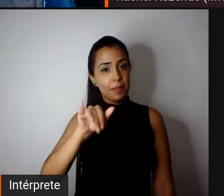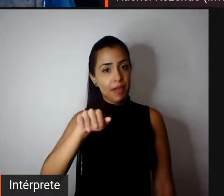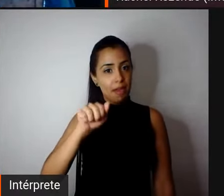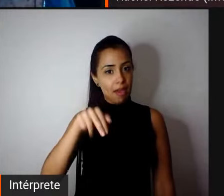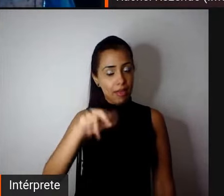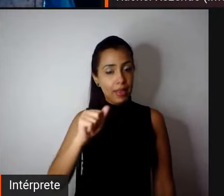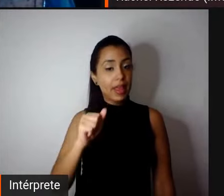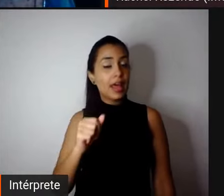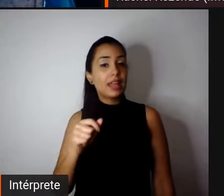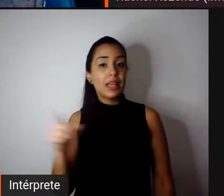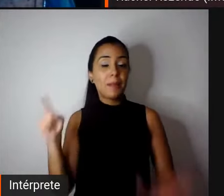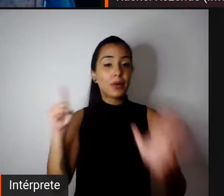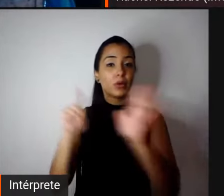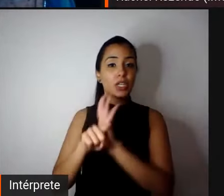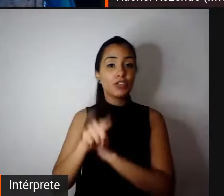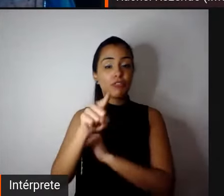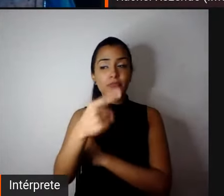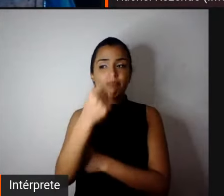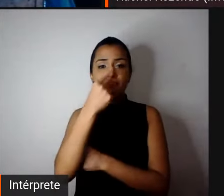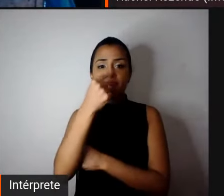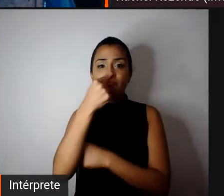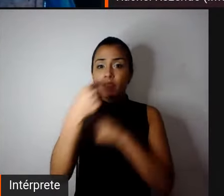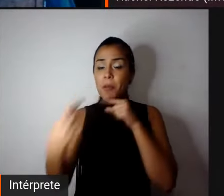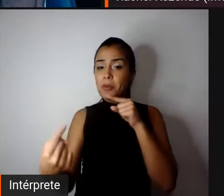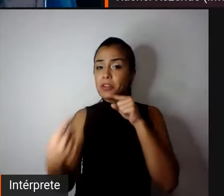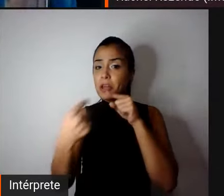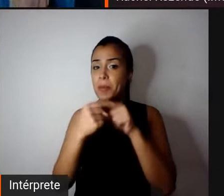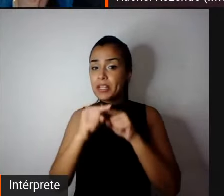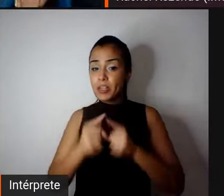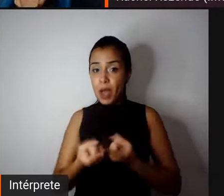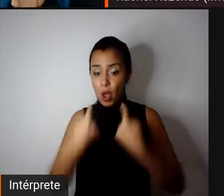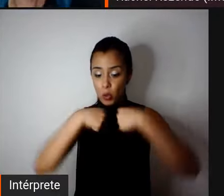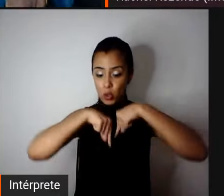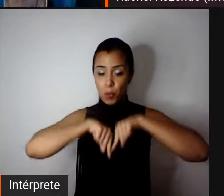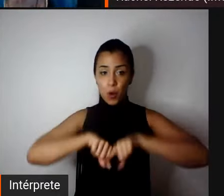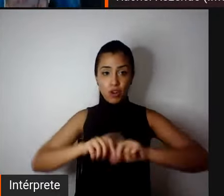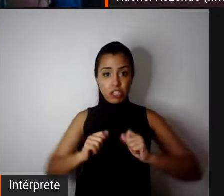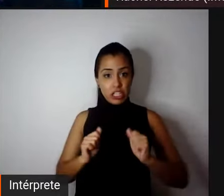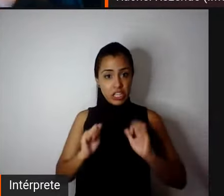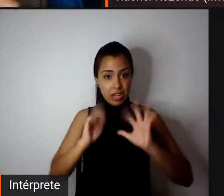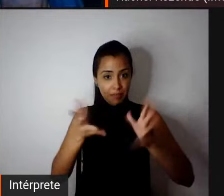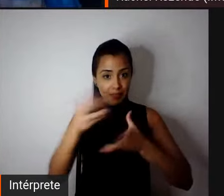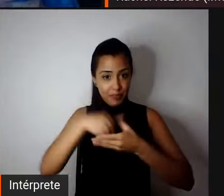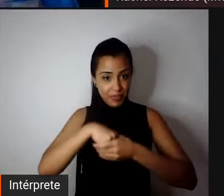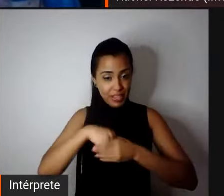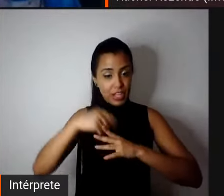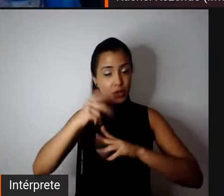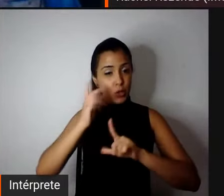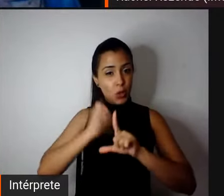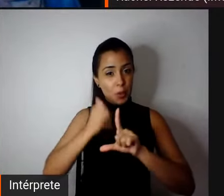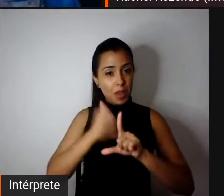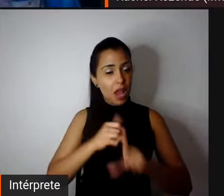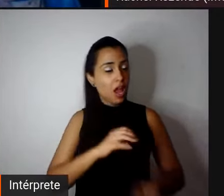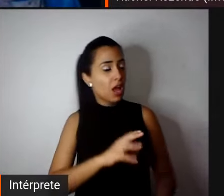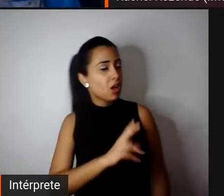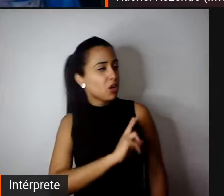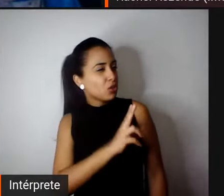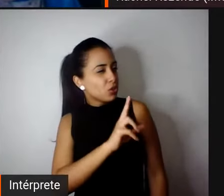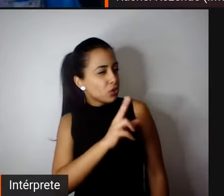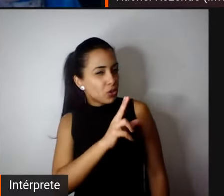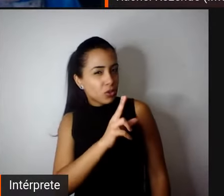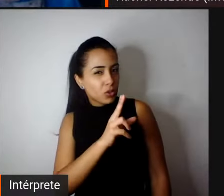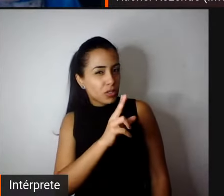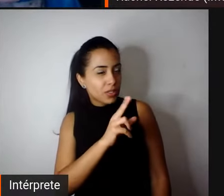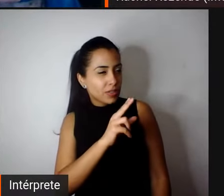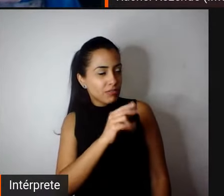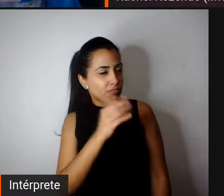da antropologia. Como que você encara isso na sua documentação? O que é essa pergunta? Como é que é mesmo? Ela